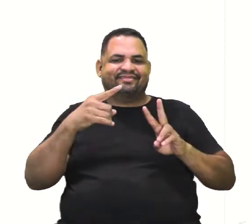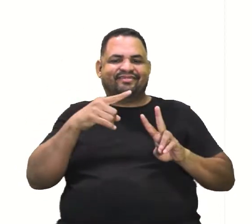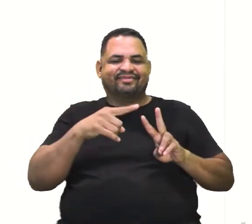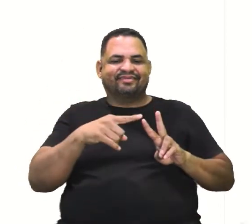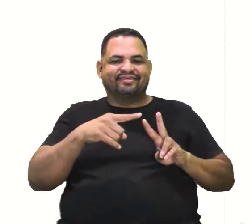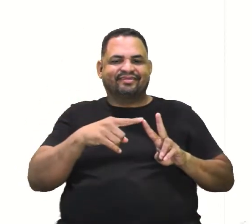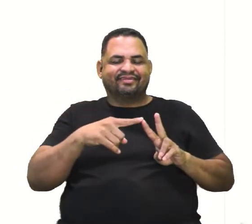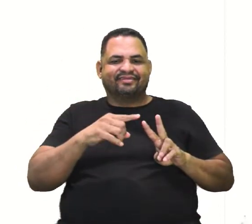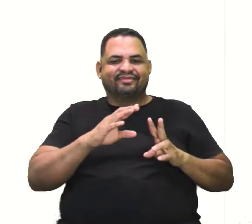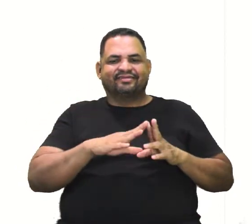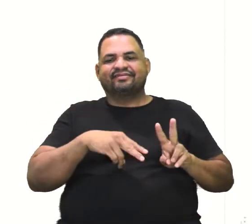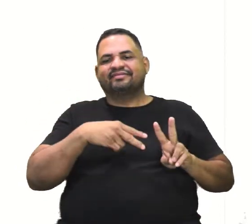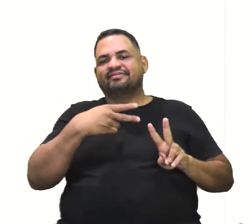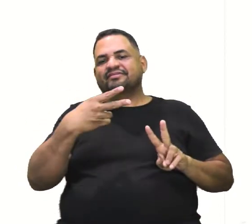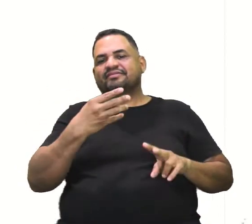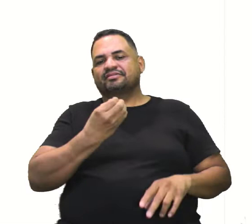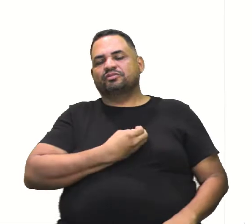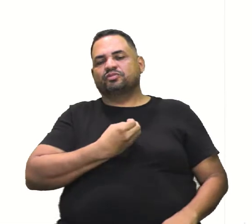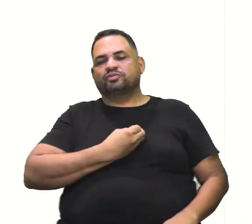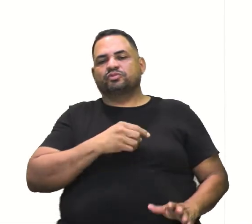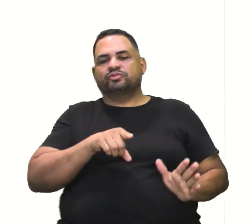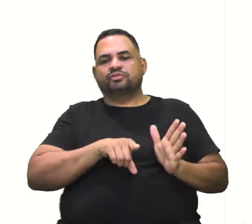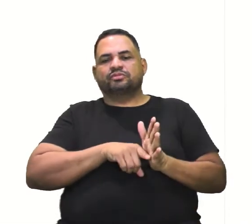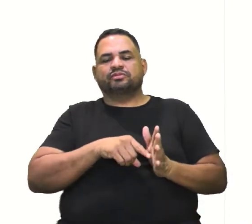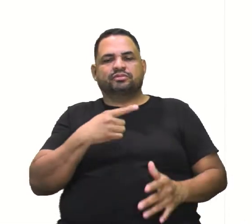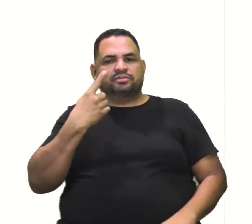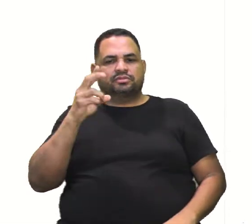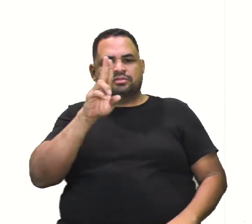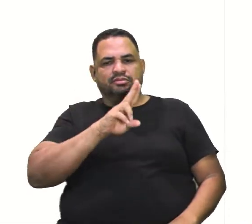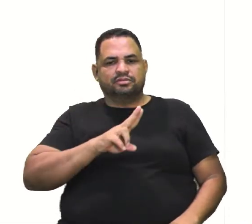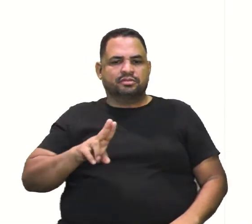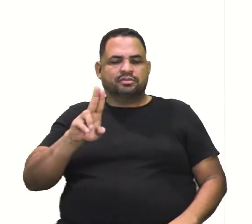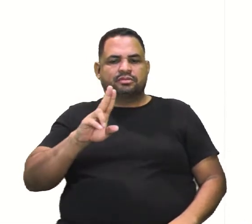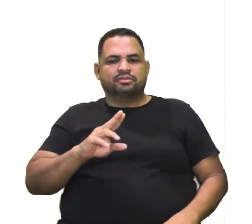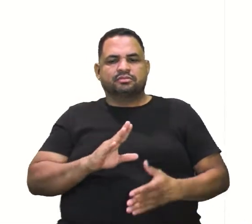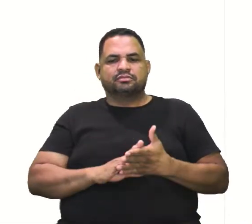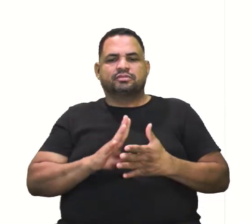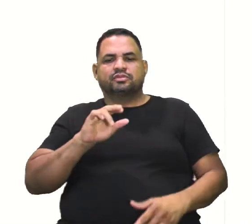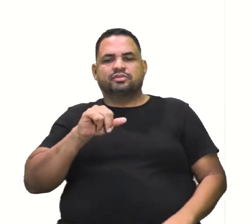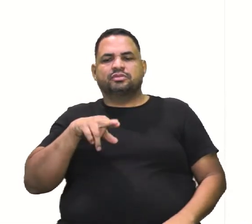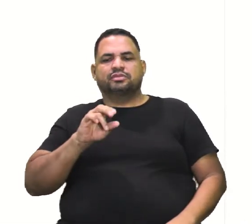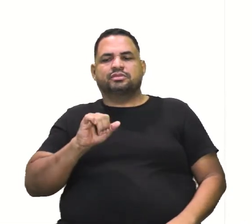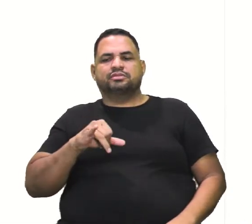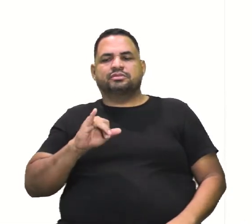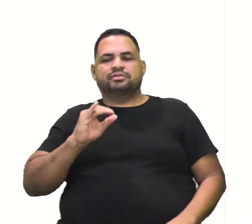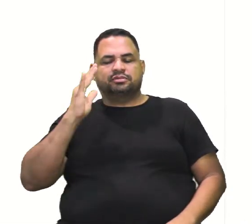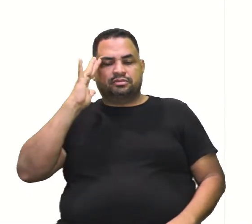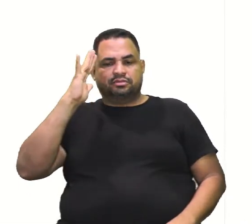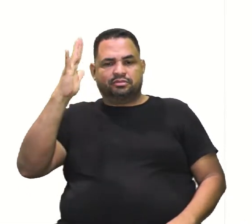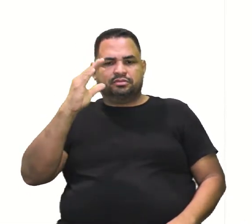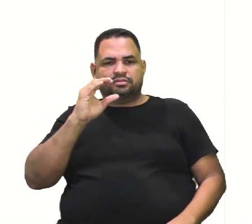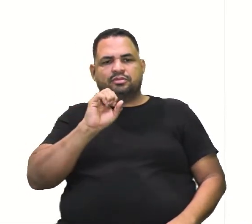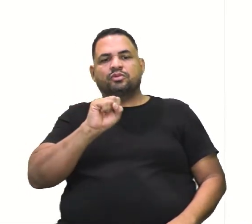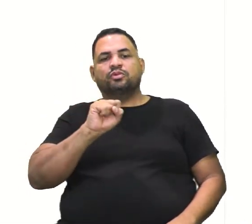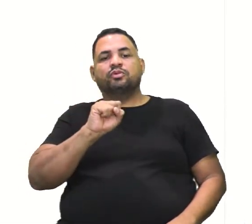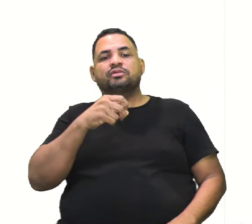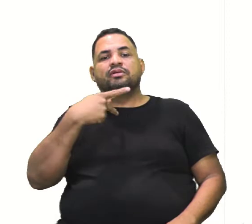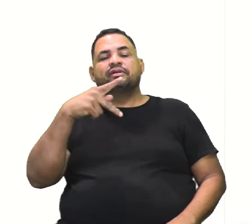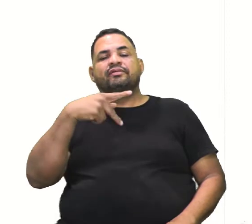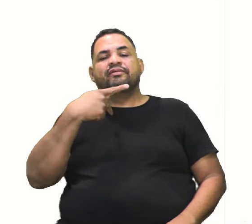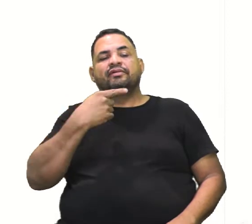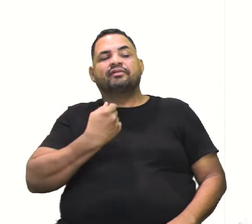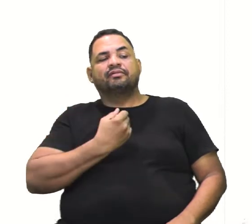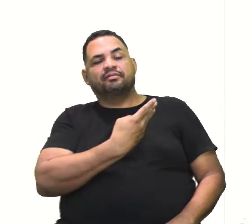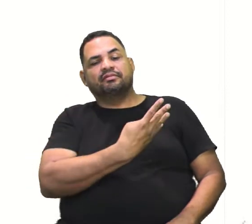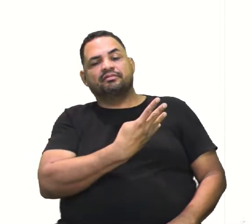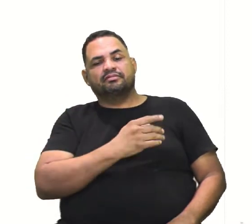raiz quadrada de um número negativo, é onde a gente vai usar essa unidade imaginária. Então, aqui o 8 está falando para o 4,